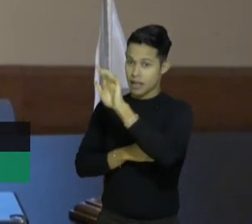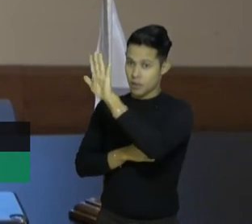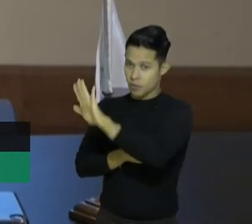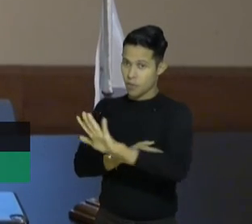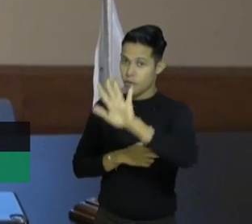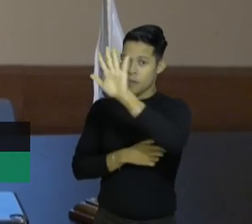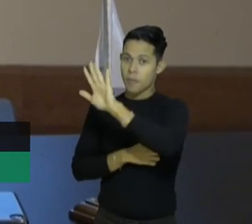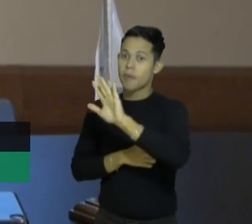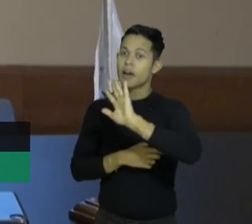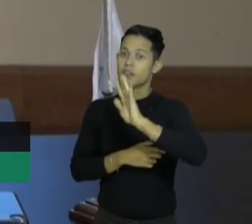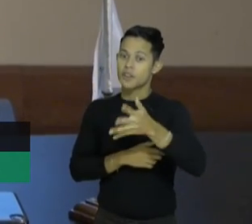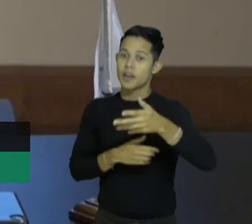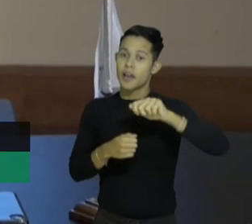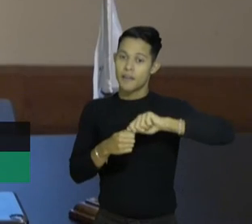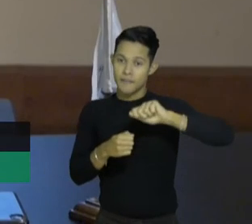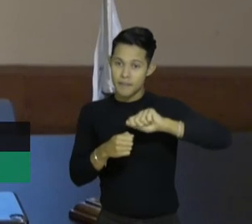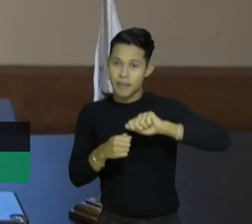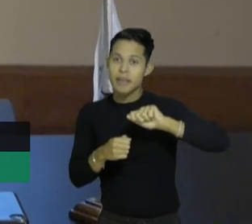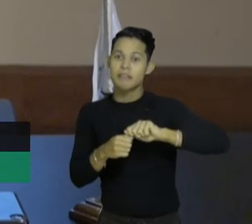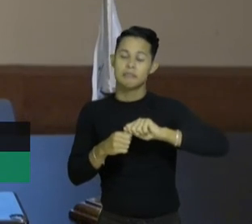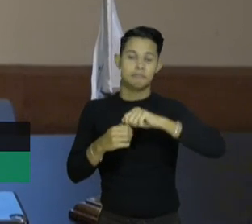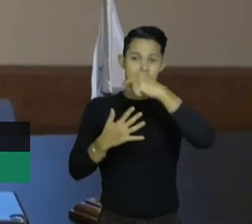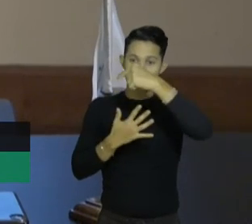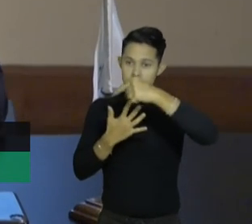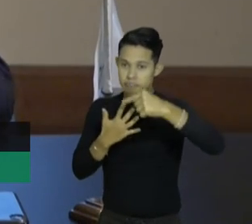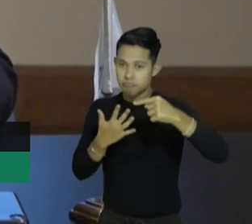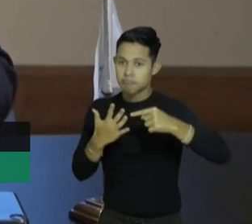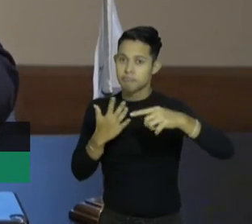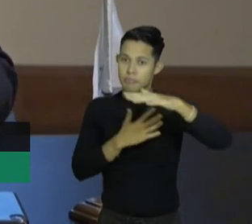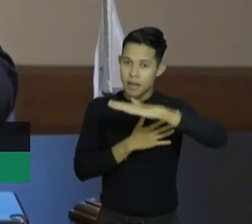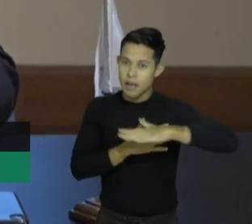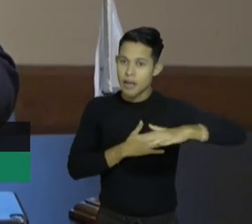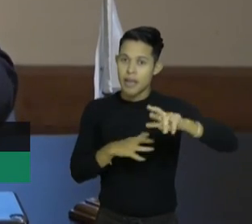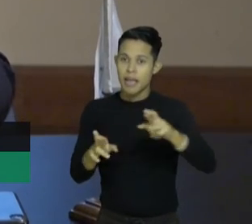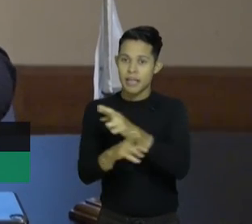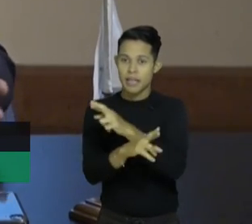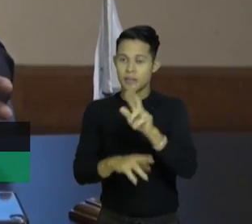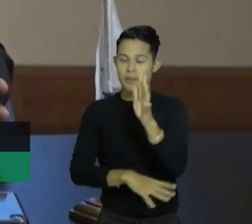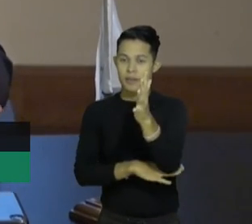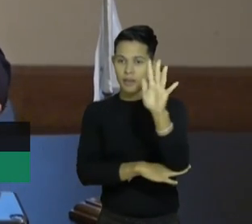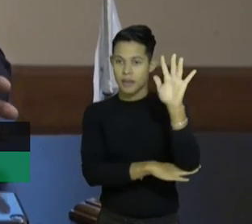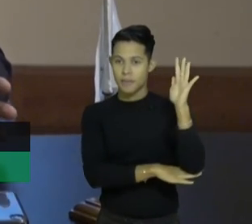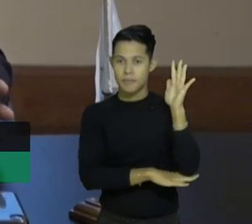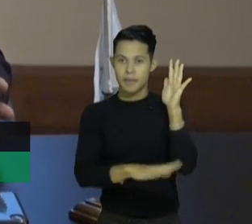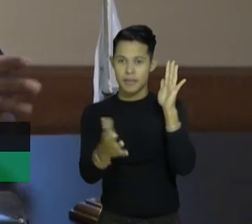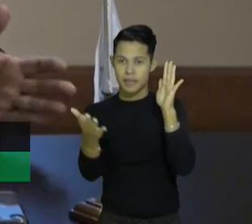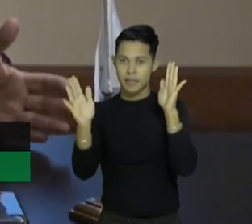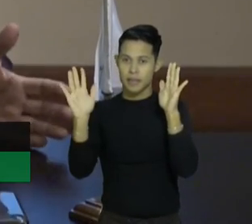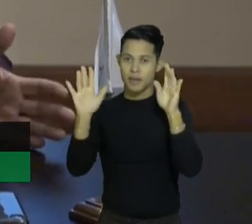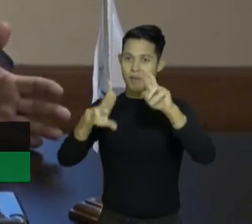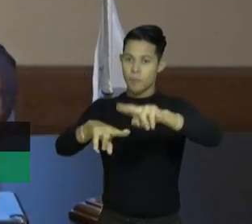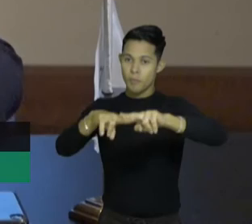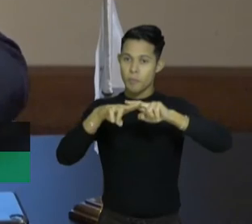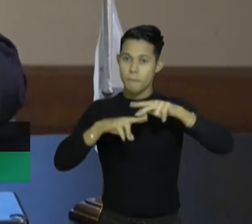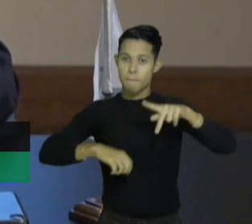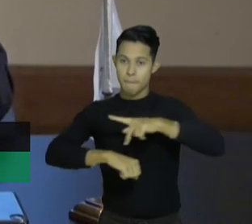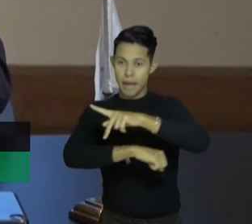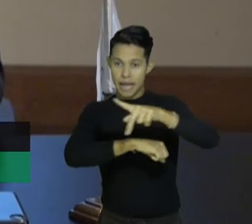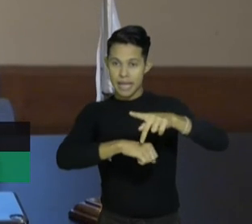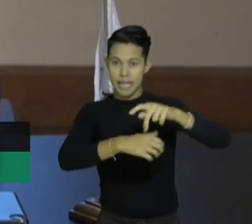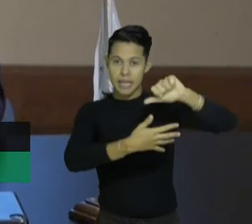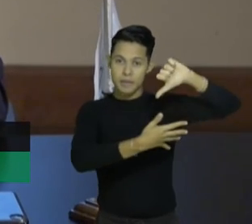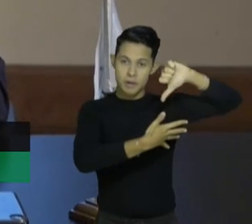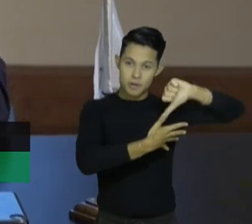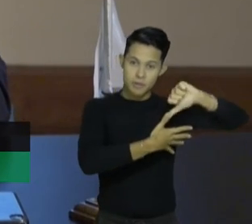mais no que diz respeito à questão ambiental e evidentemente países do Mercosul como é o caso do Brasil do